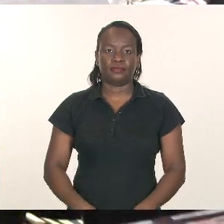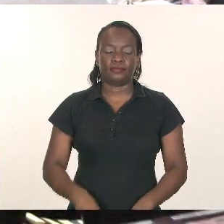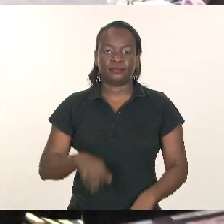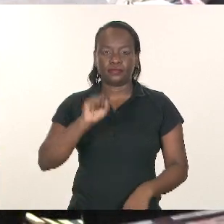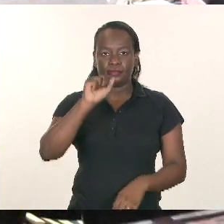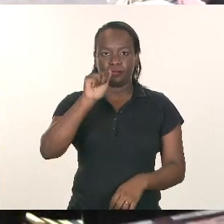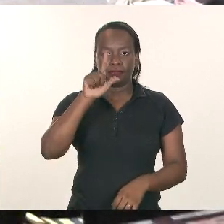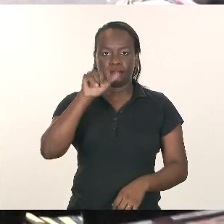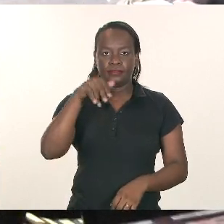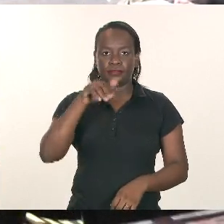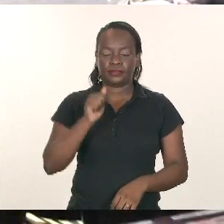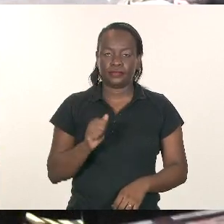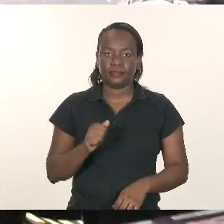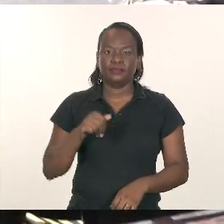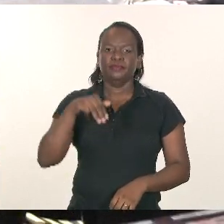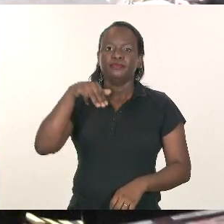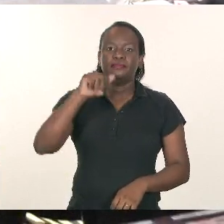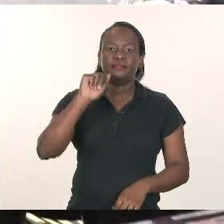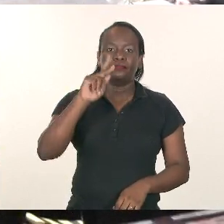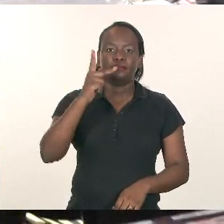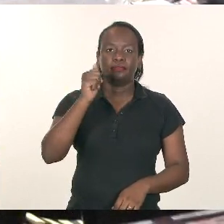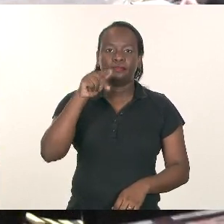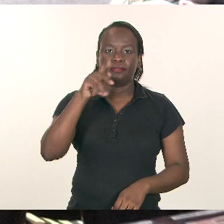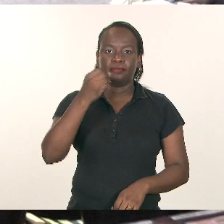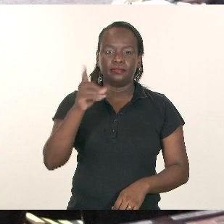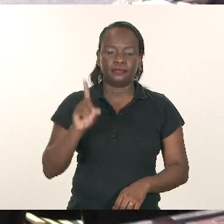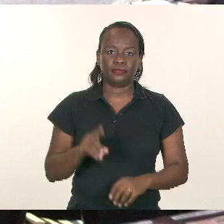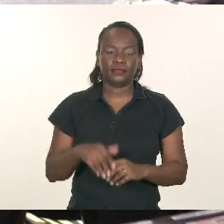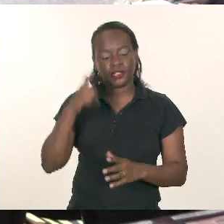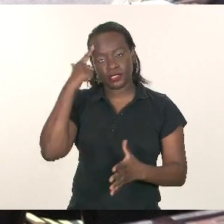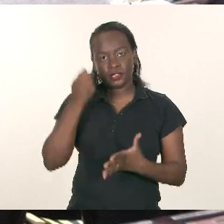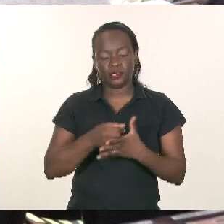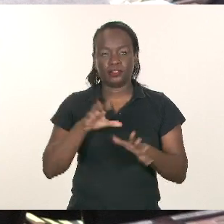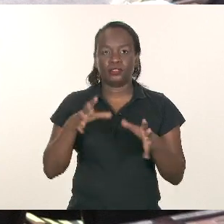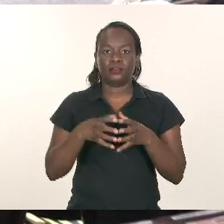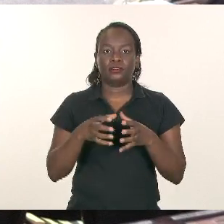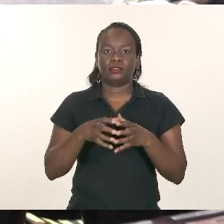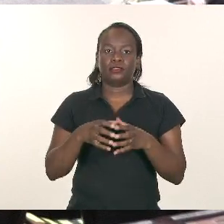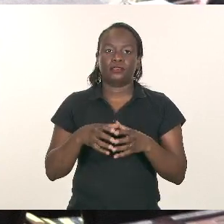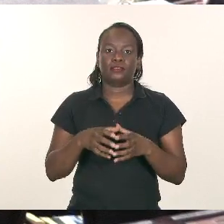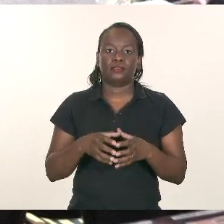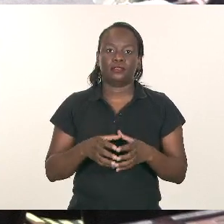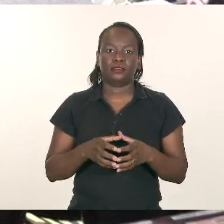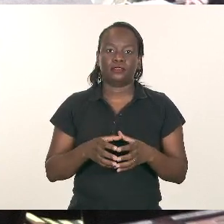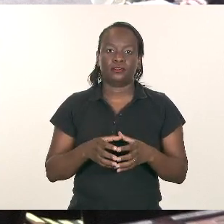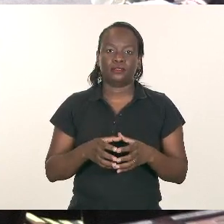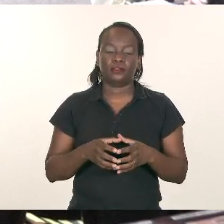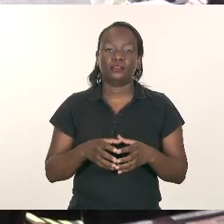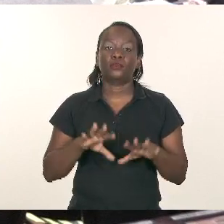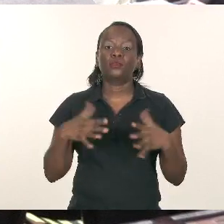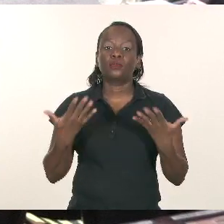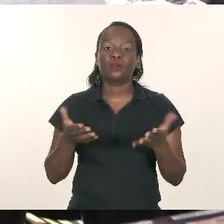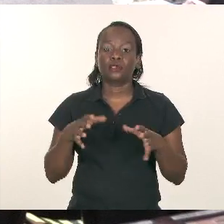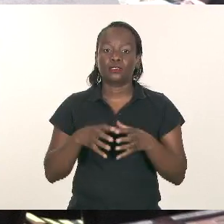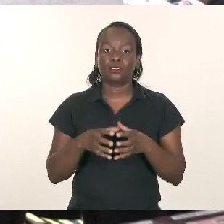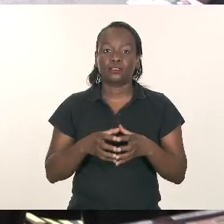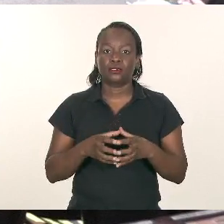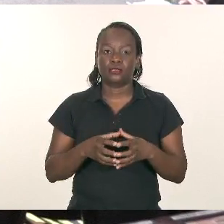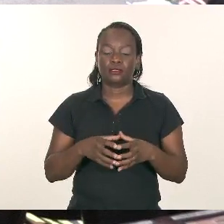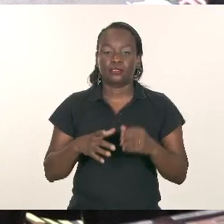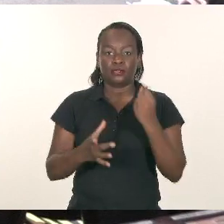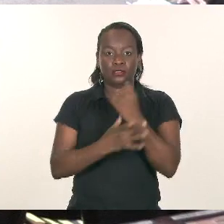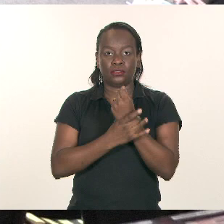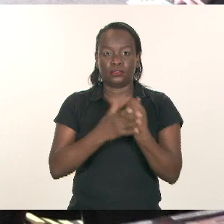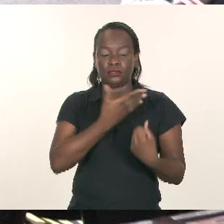Coronel Salema. Deputado Malhapão, para emitir parecer. Qual a comissão?